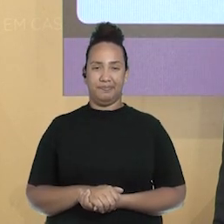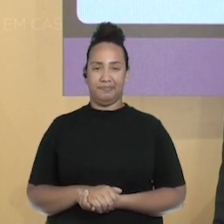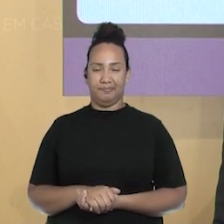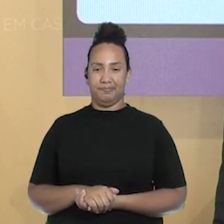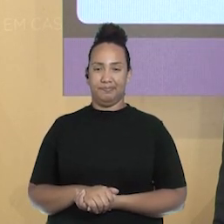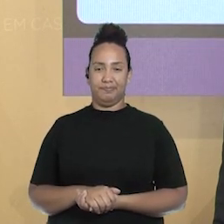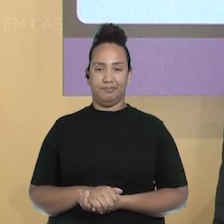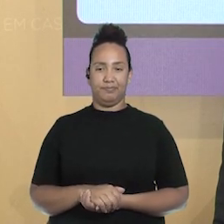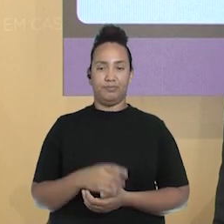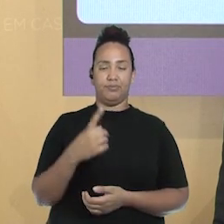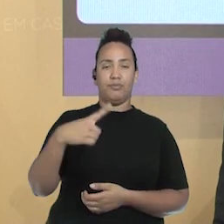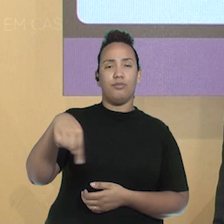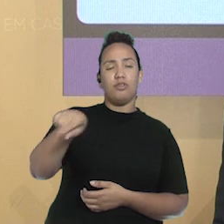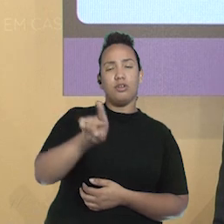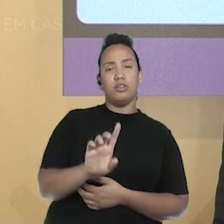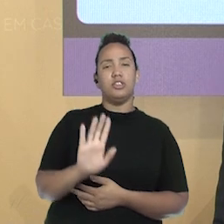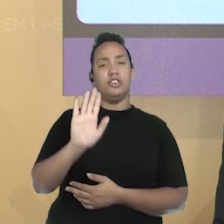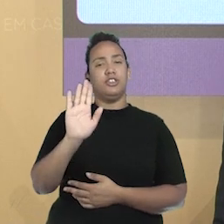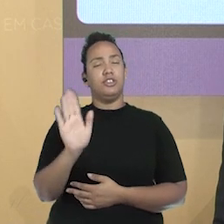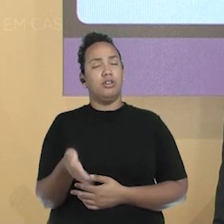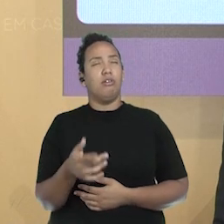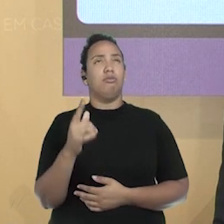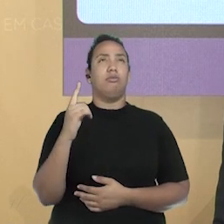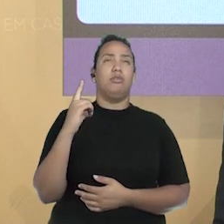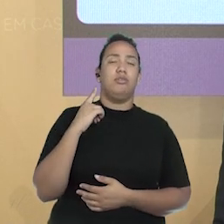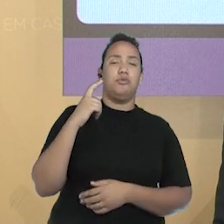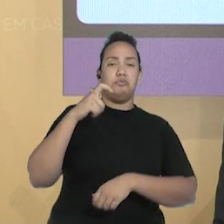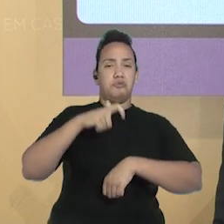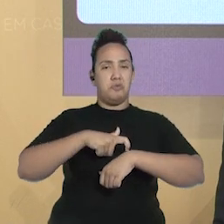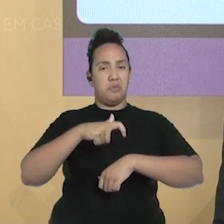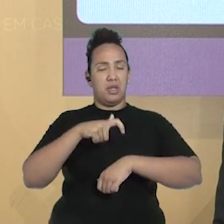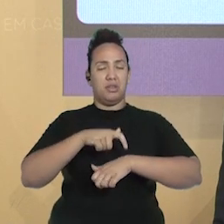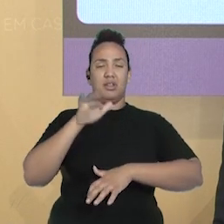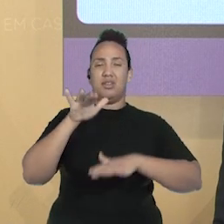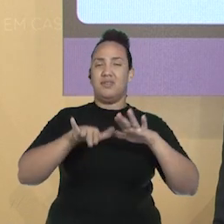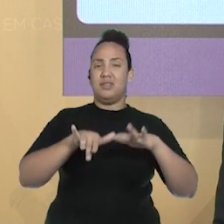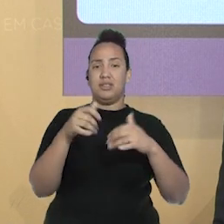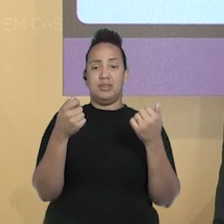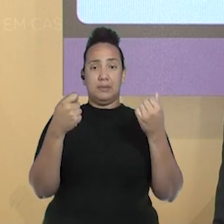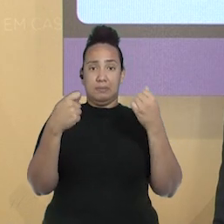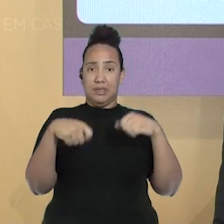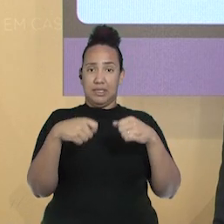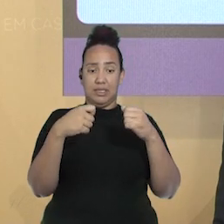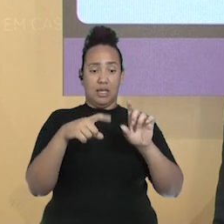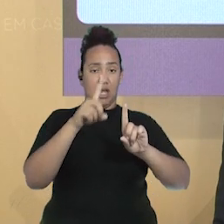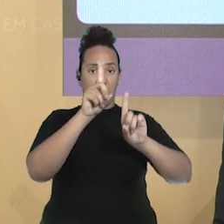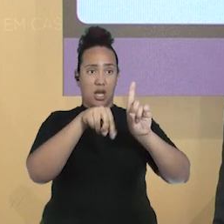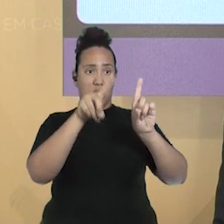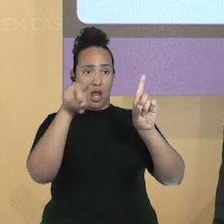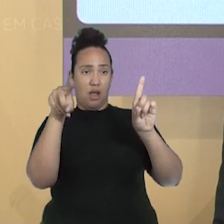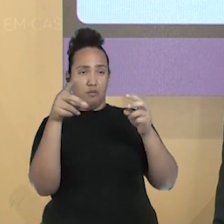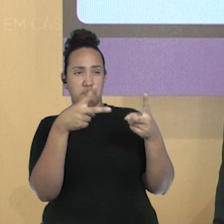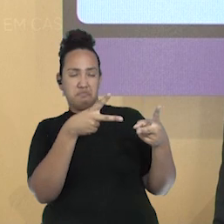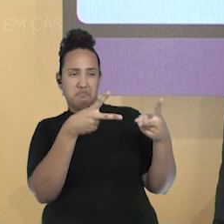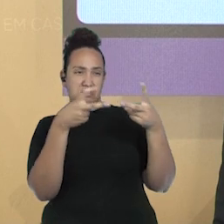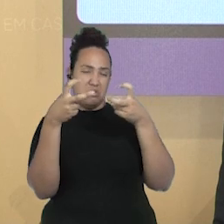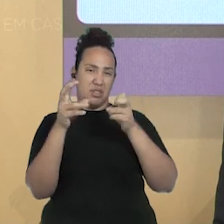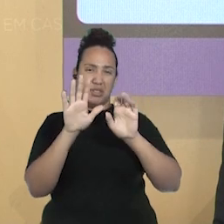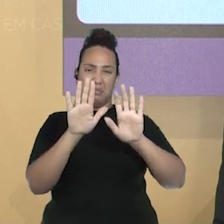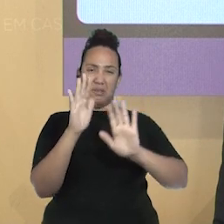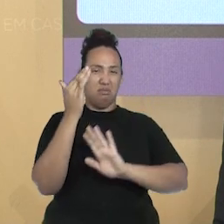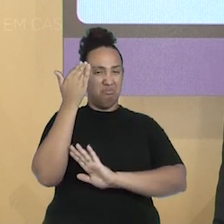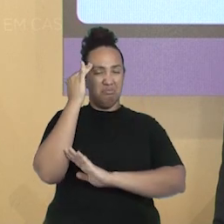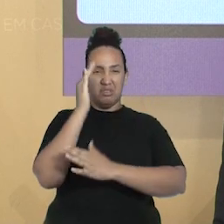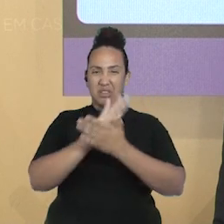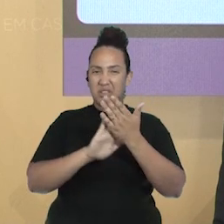Será que você já passou pela situação de precisar realizar uma leitura de gráficos e ficou sem compreender aquele